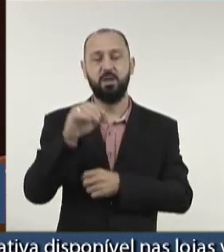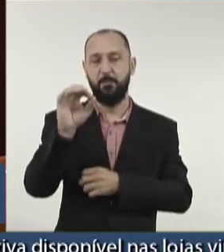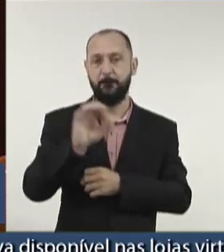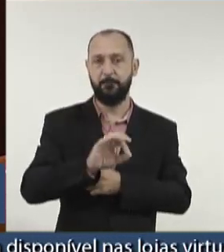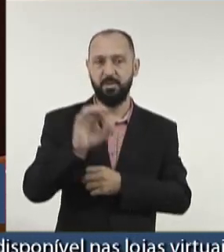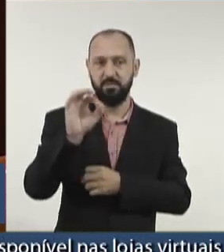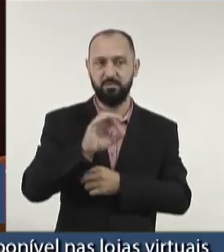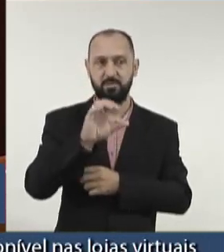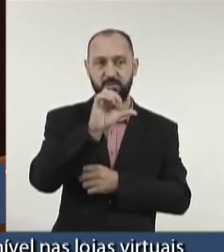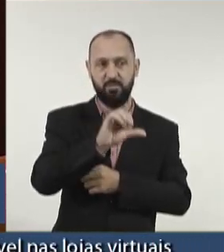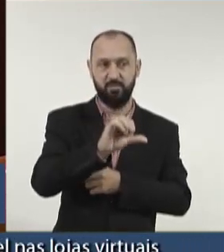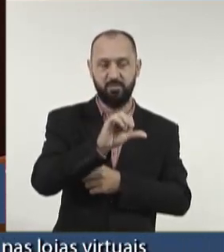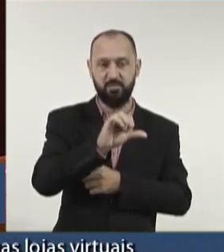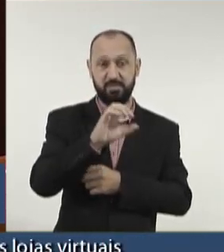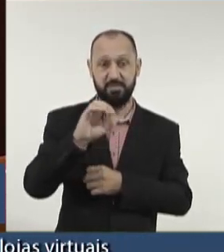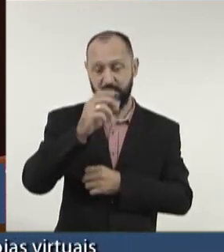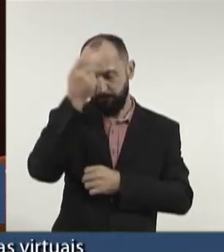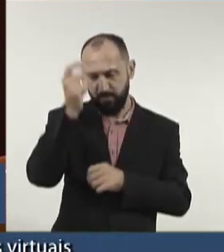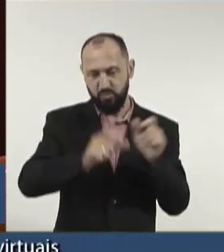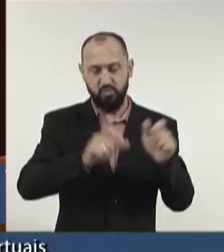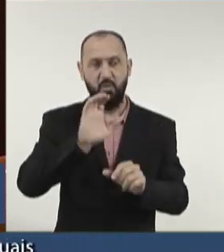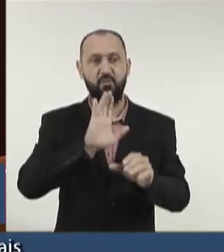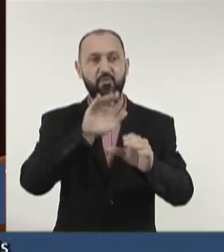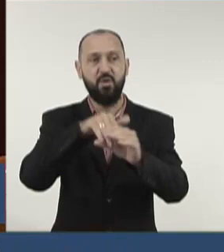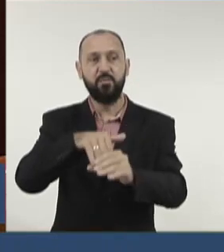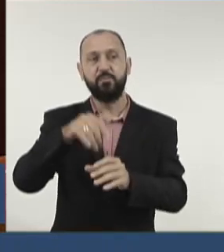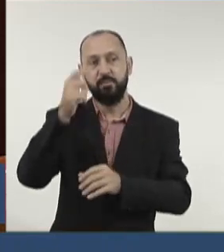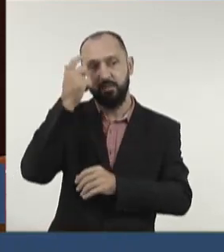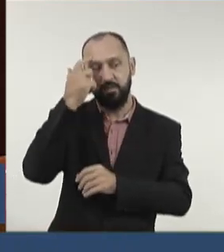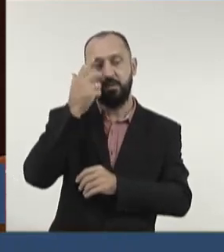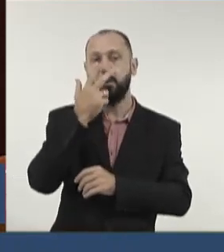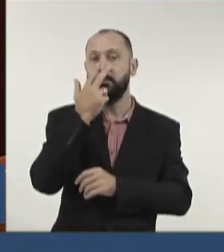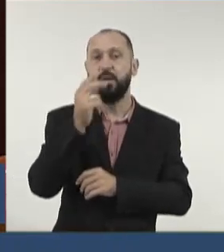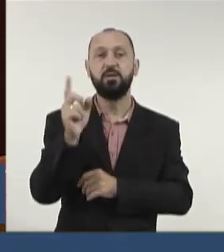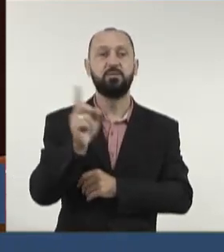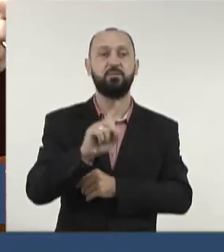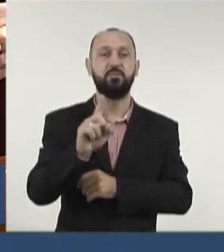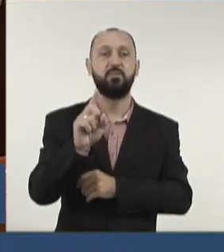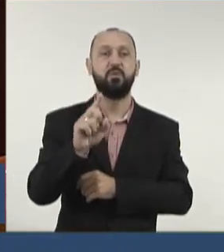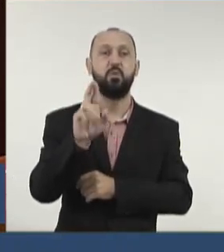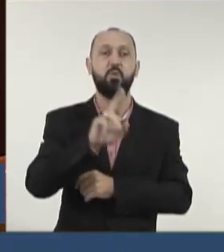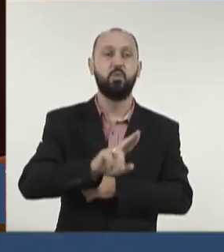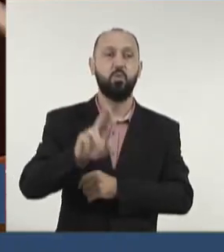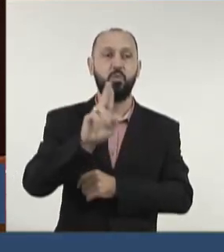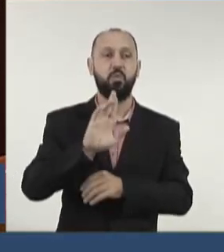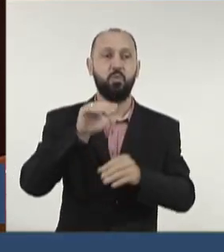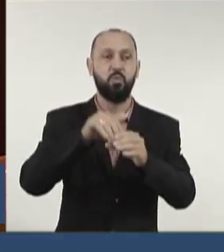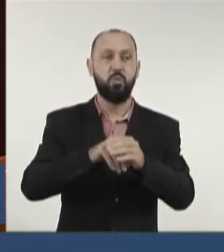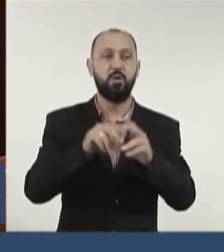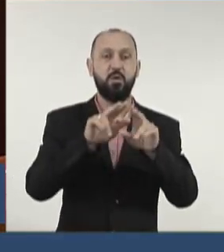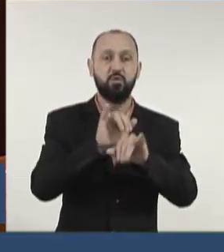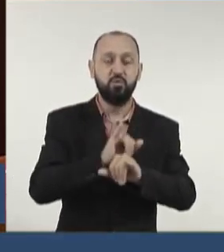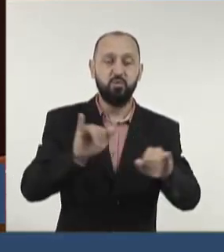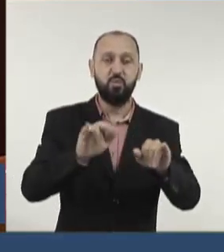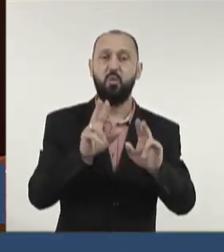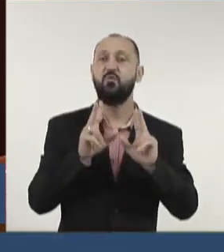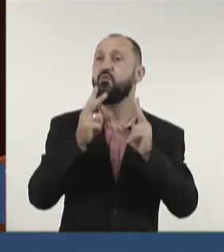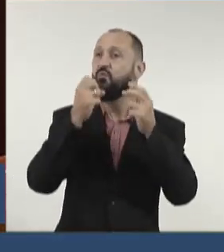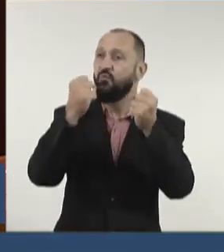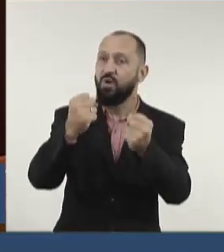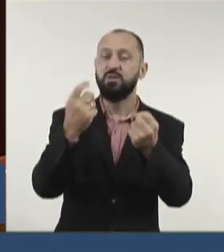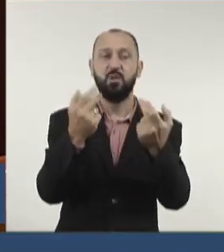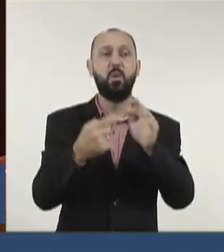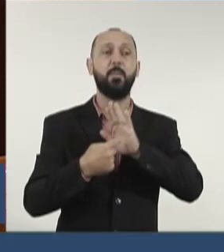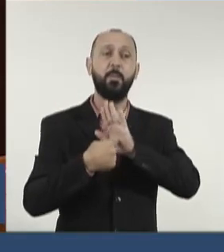de 900 votantes, a entender que esses recursos não foram gastos com a mesma energia